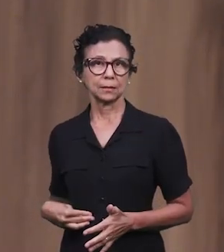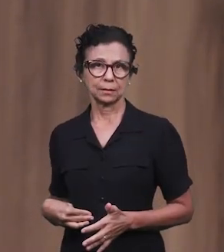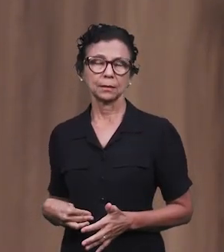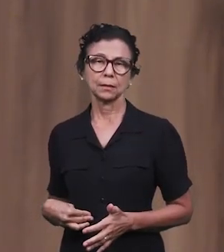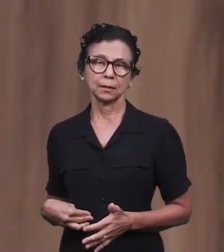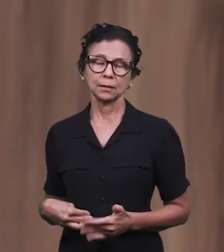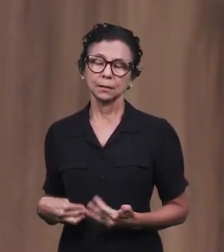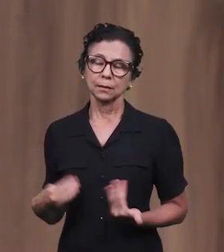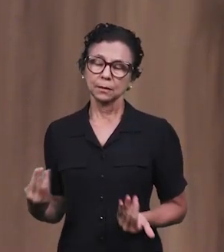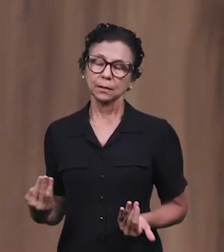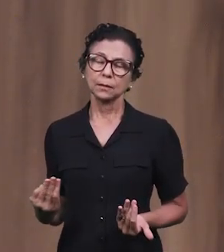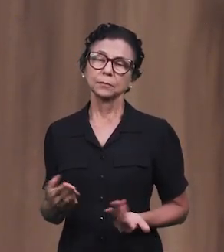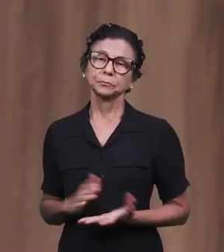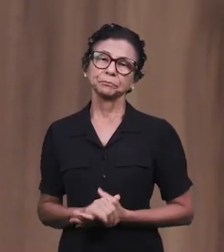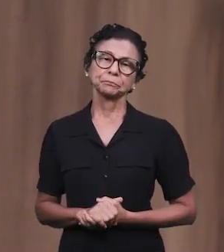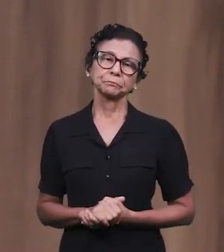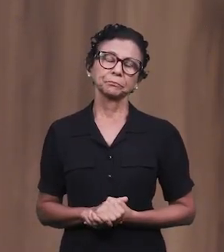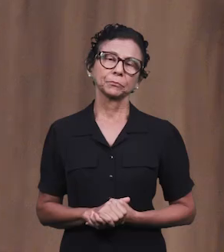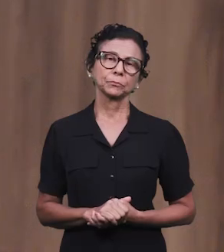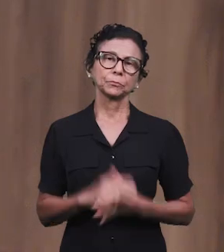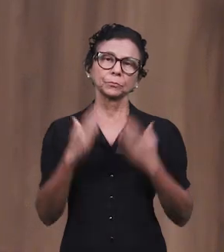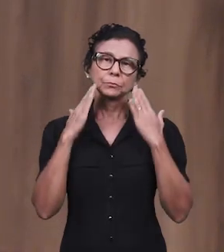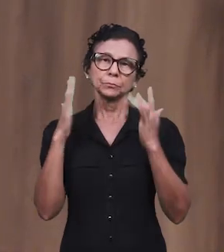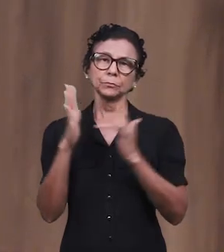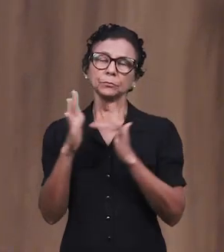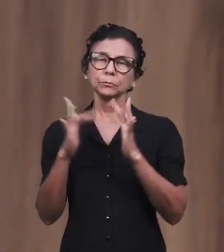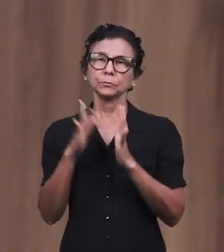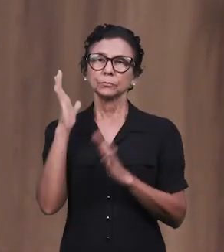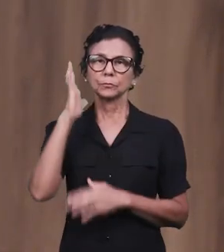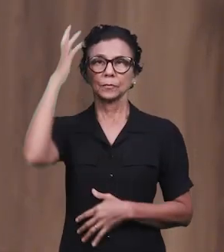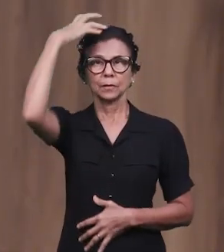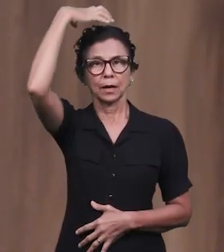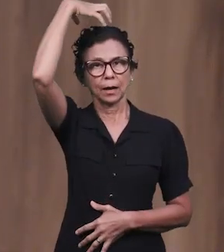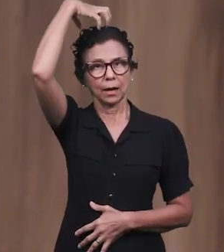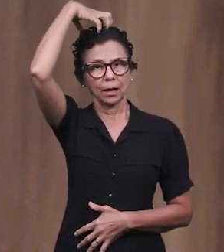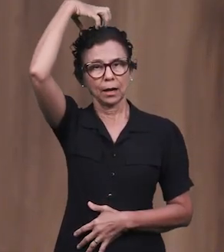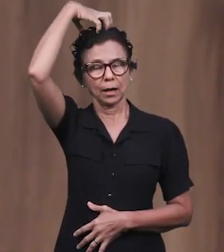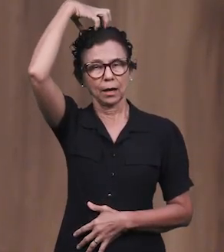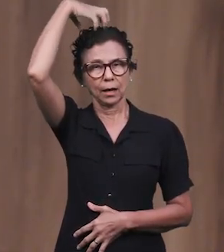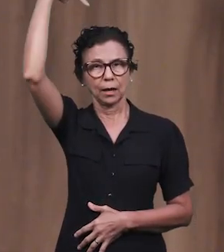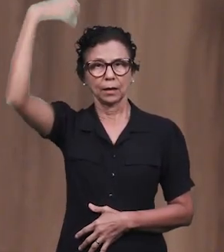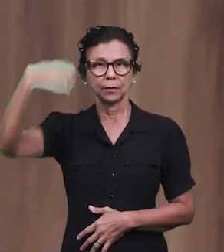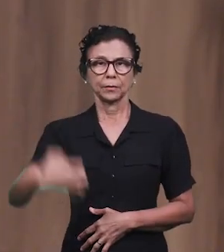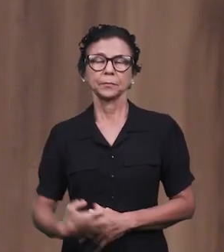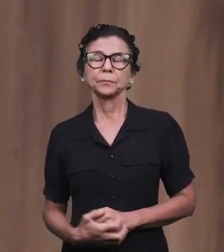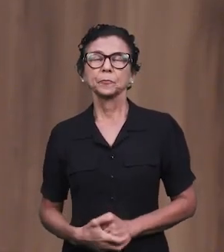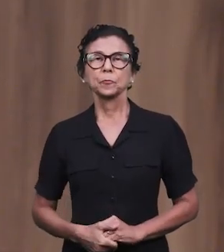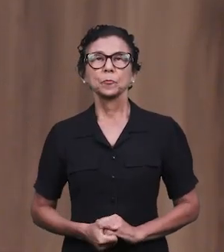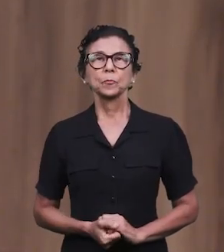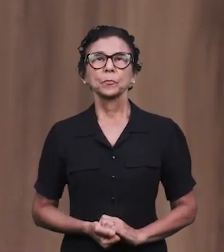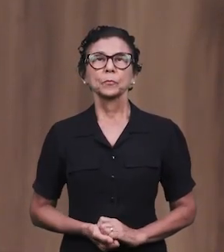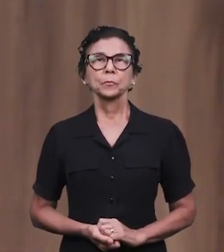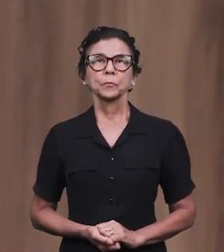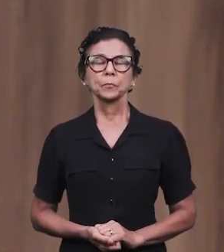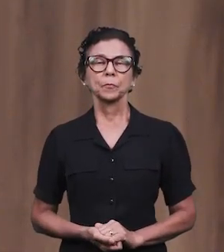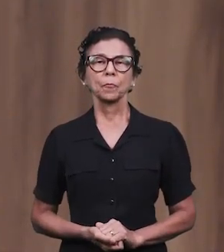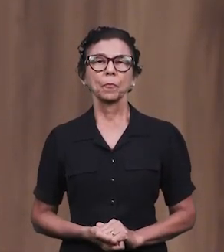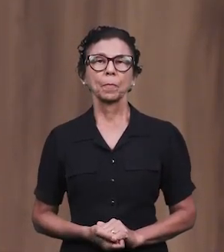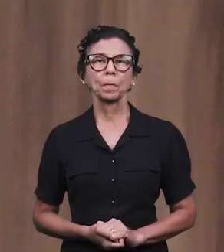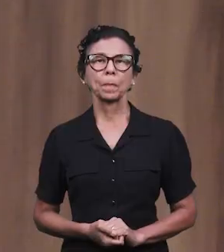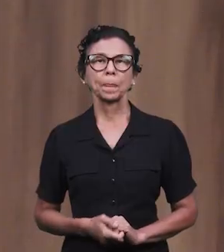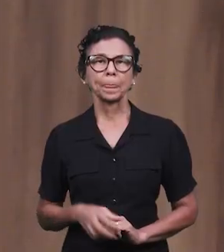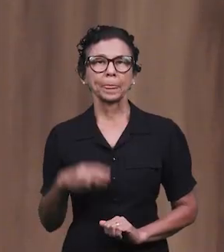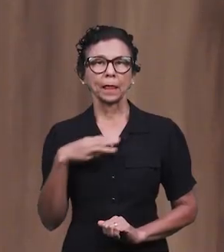para os judeus era apresentar Jesus como rei. O reino dos céus foi citado no Evangelho